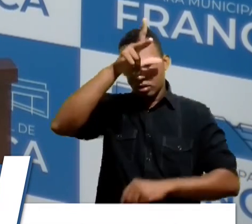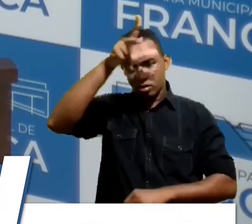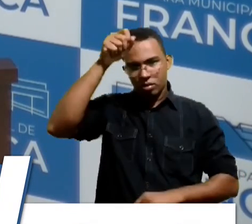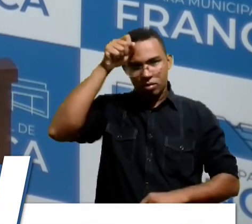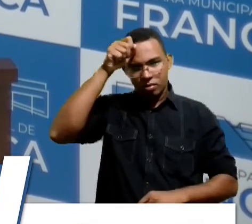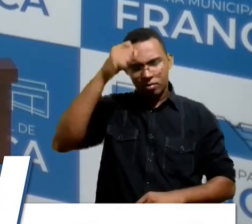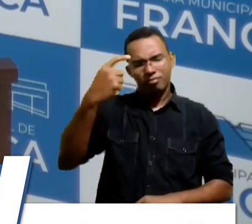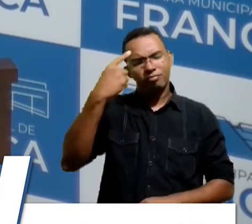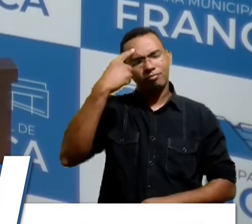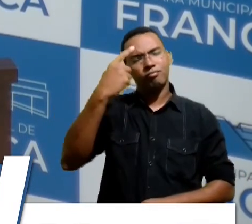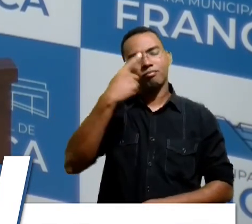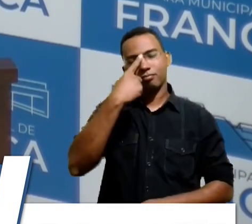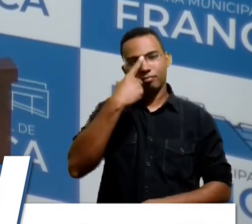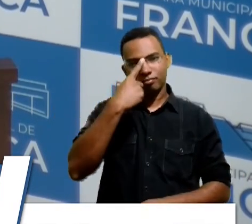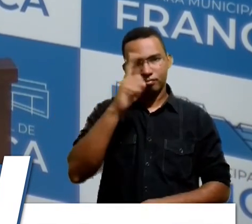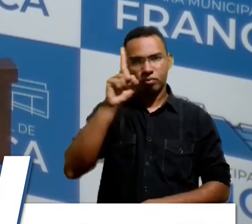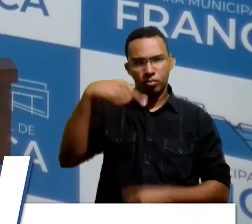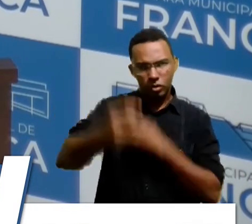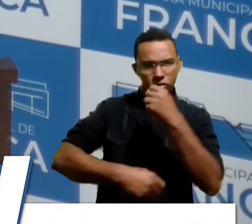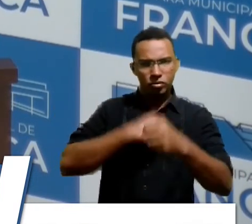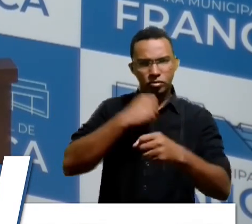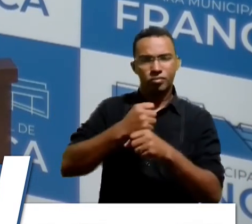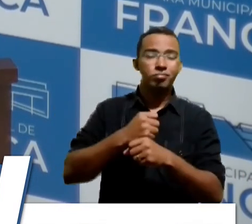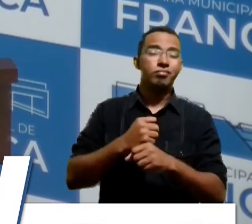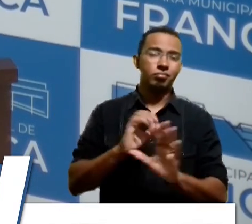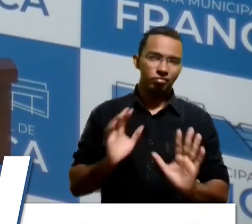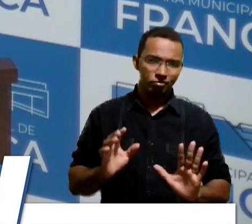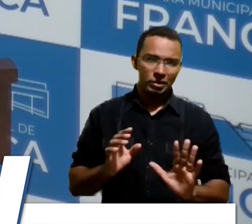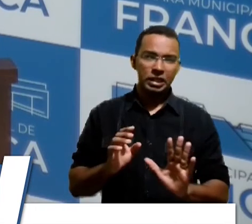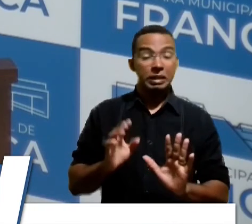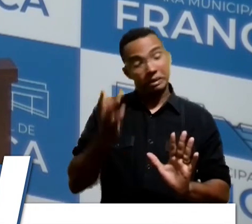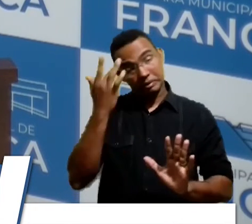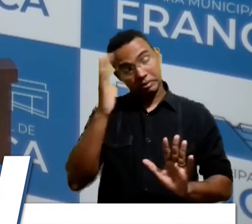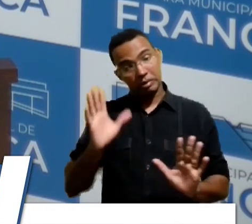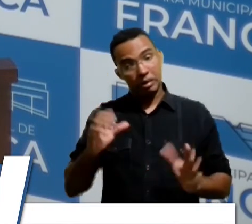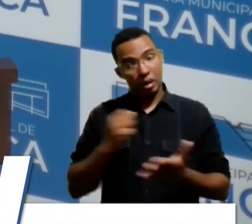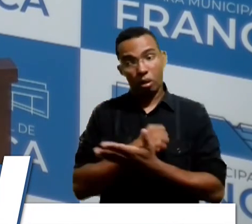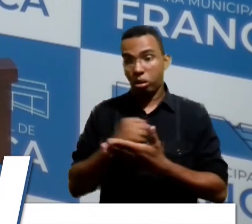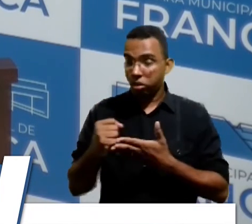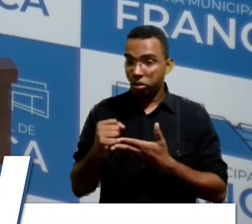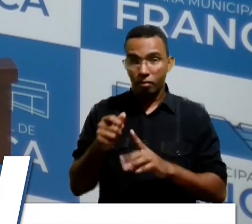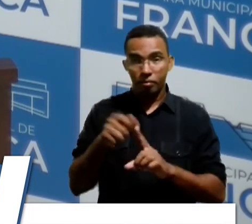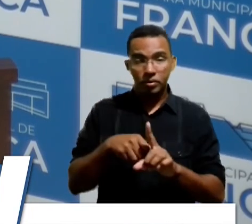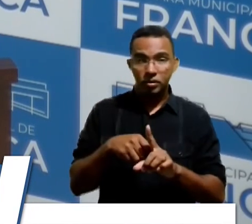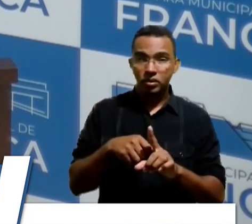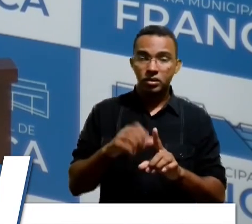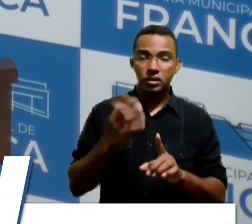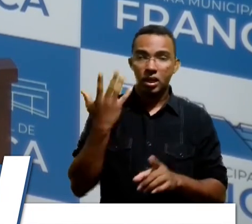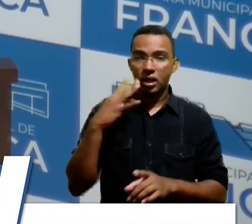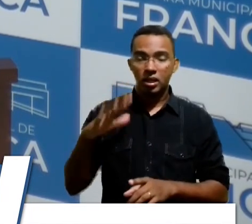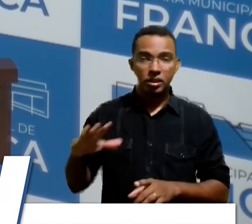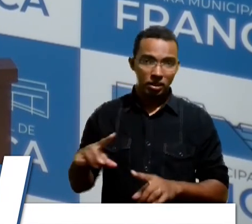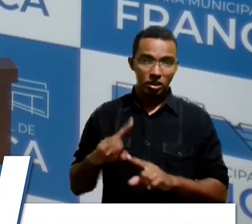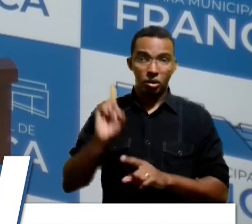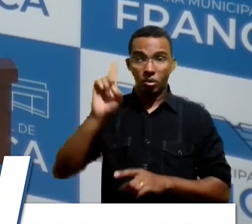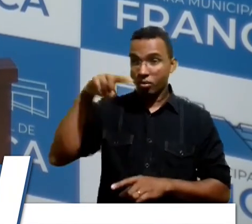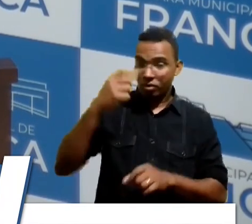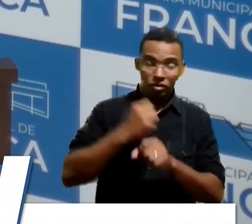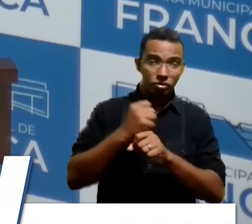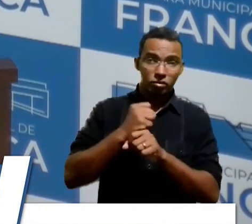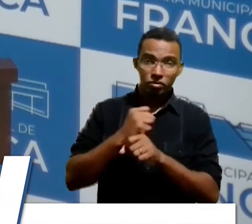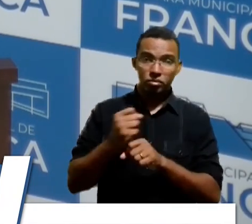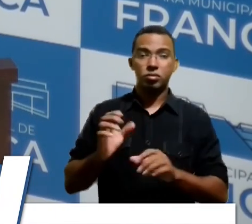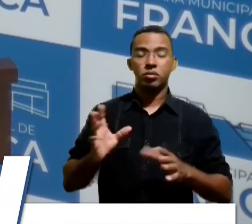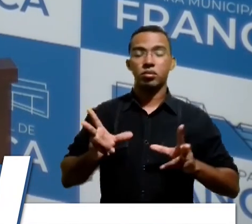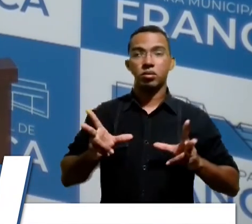pense no ano que vem. Né? De repente, já acabou o mês das crianças. Mas, de repente, no ano que vem, ele desperta para